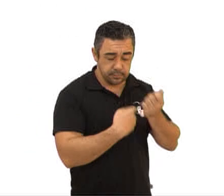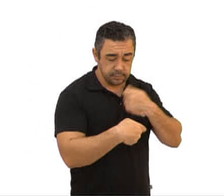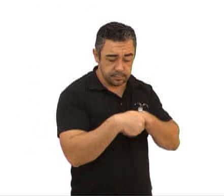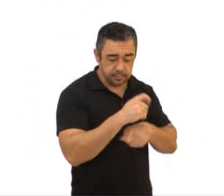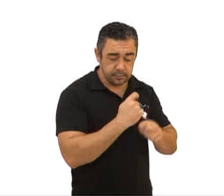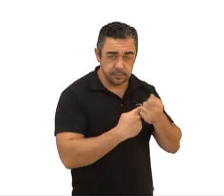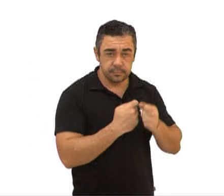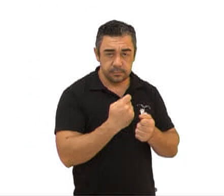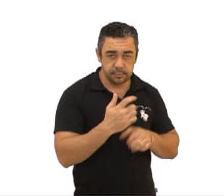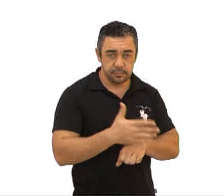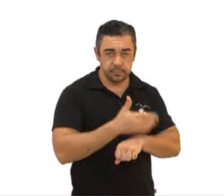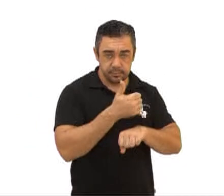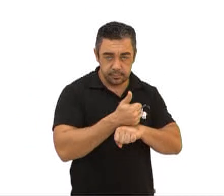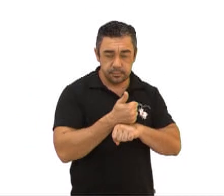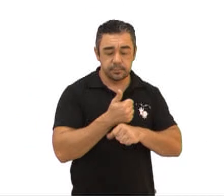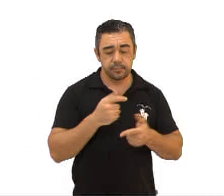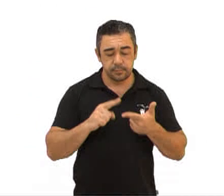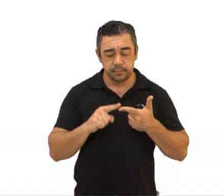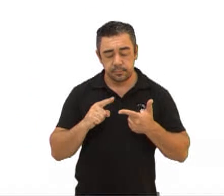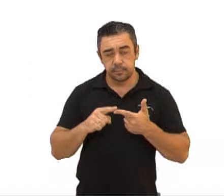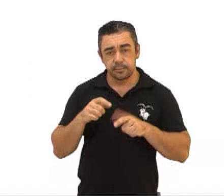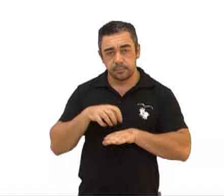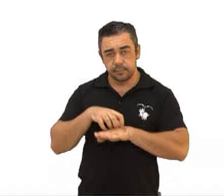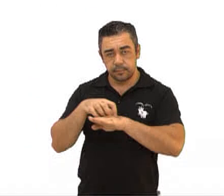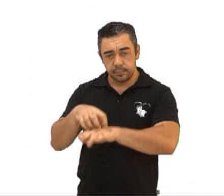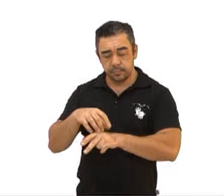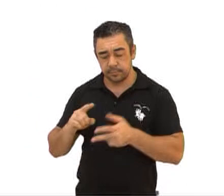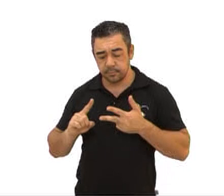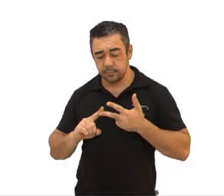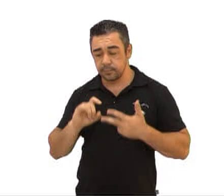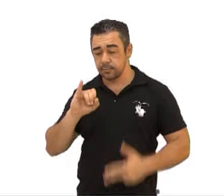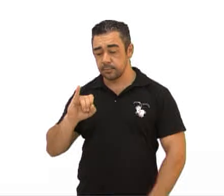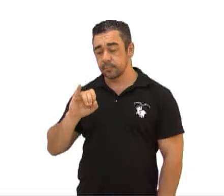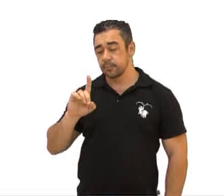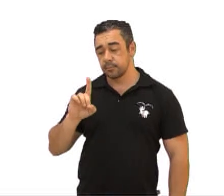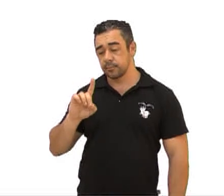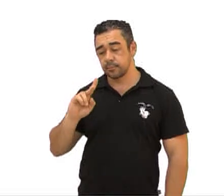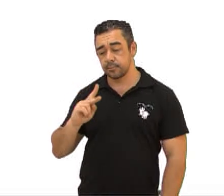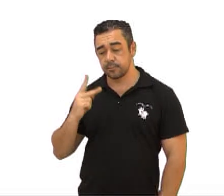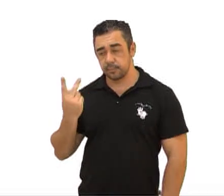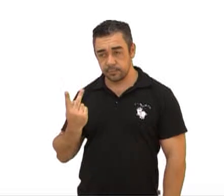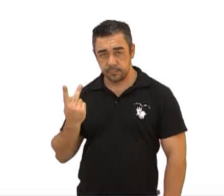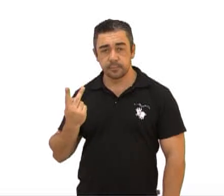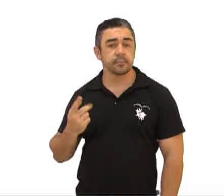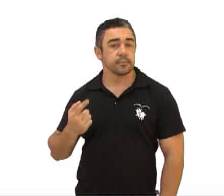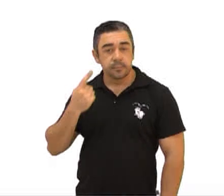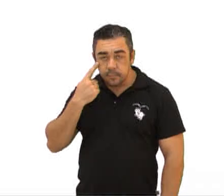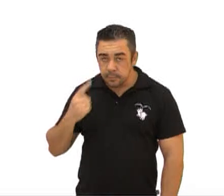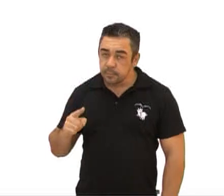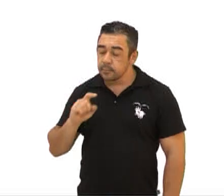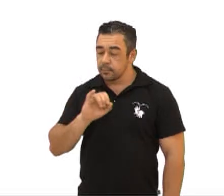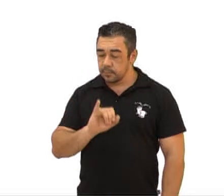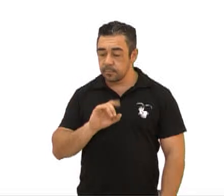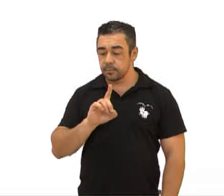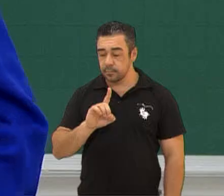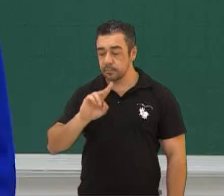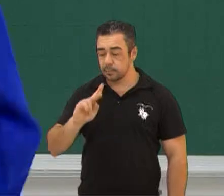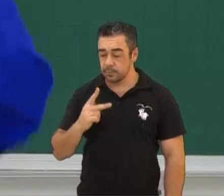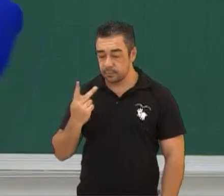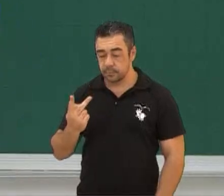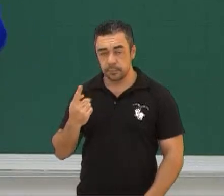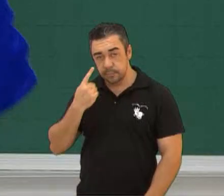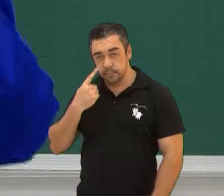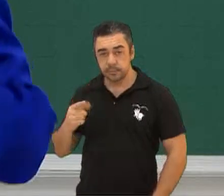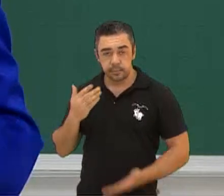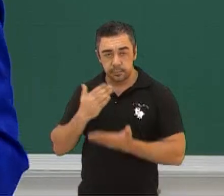também colonização, questão de transporte ao IDH que nós mencionamos lá no início. Temos que ter a noção que o IDH, visto lá no